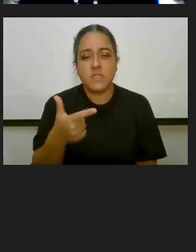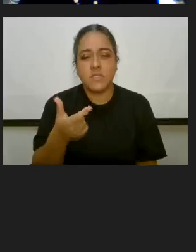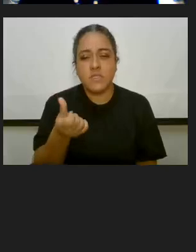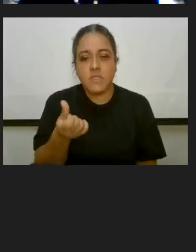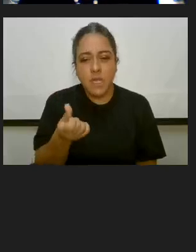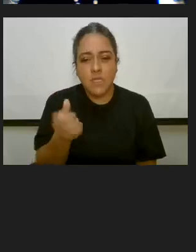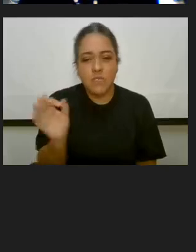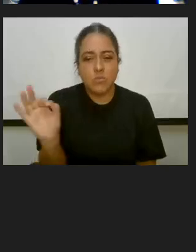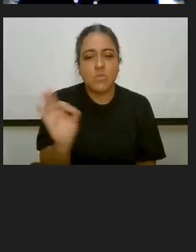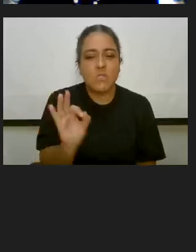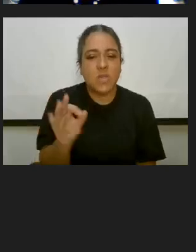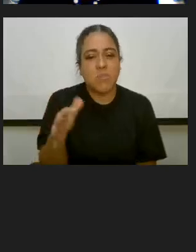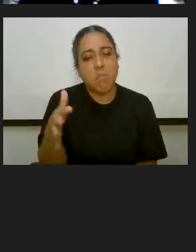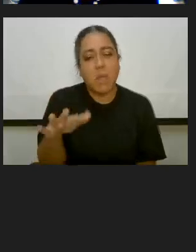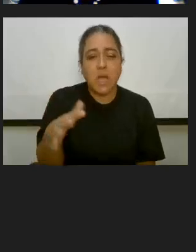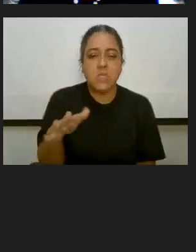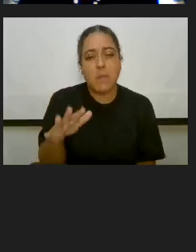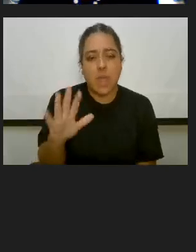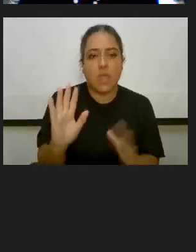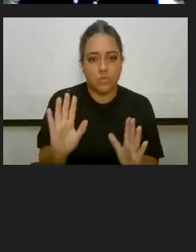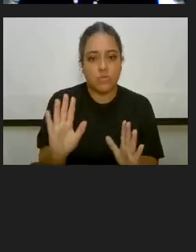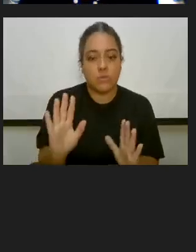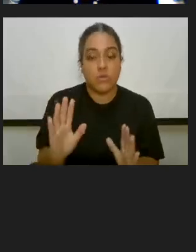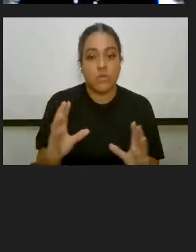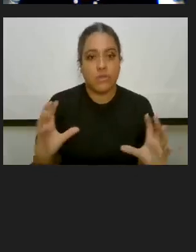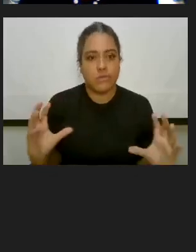26%. A gente tem aqui